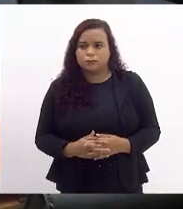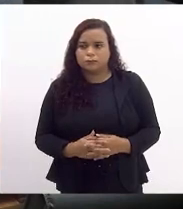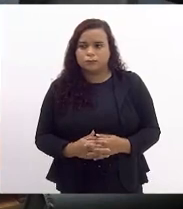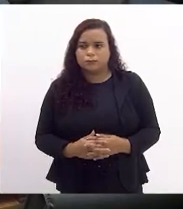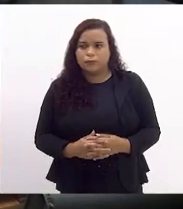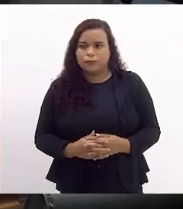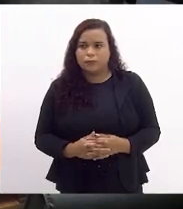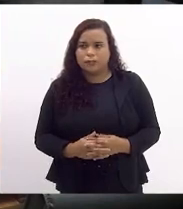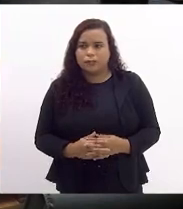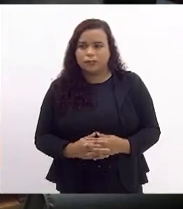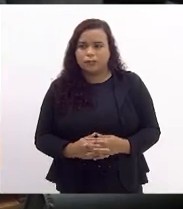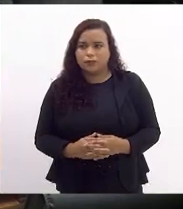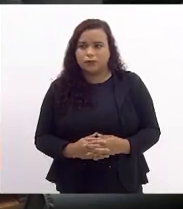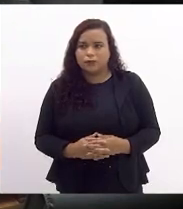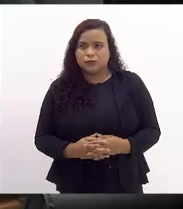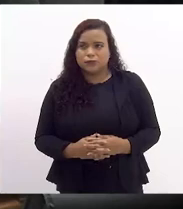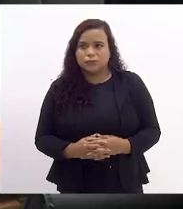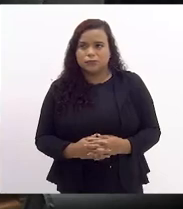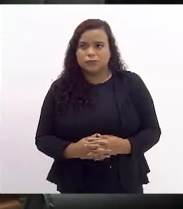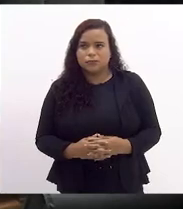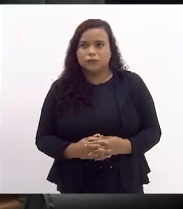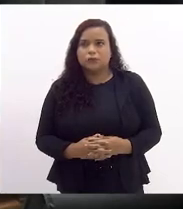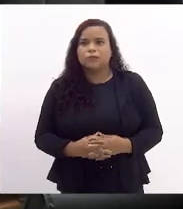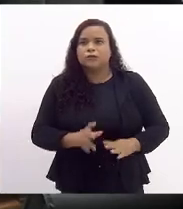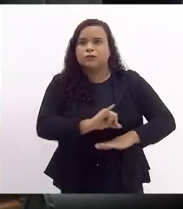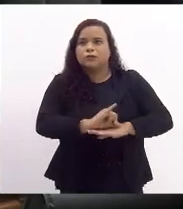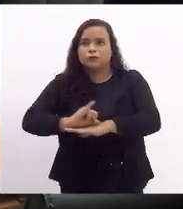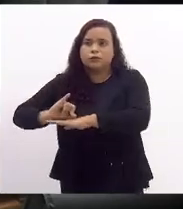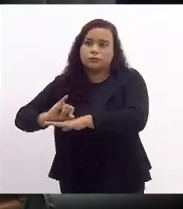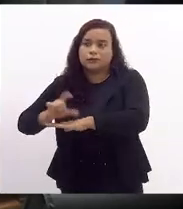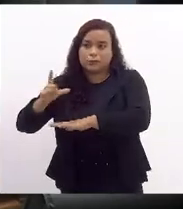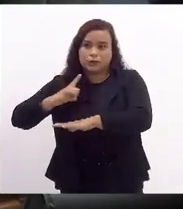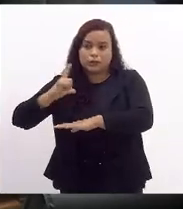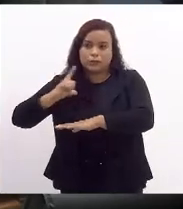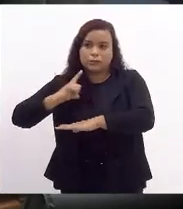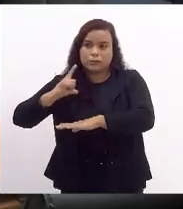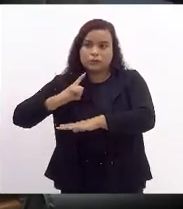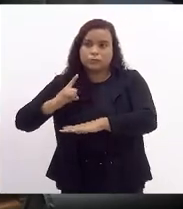e a sobremesa é